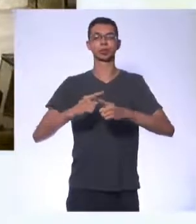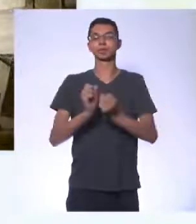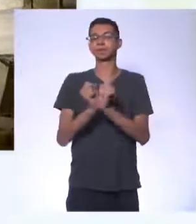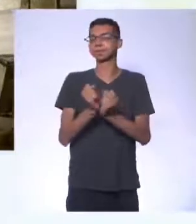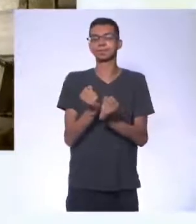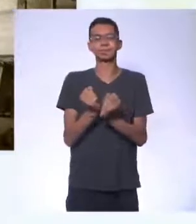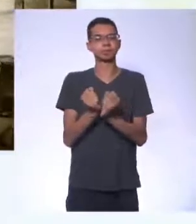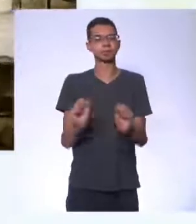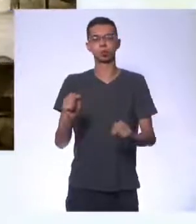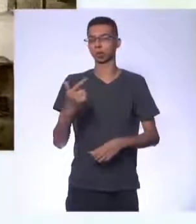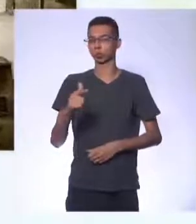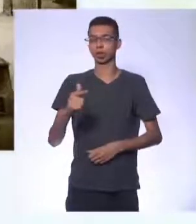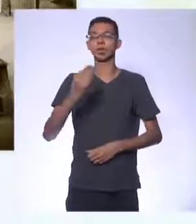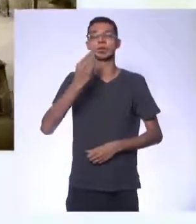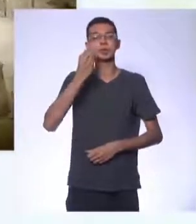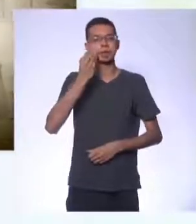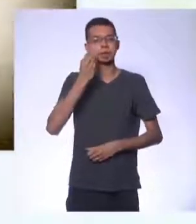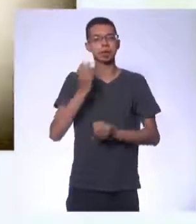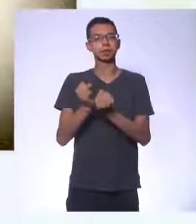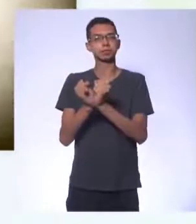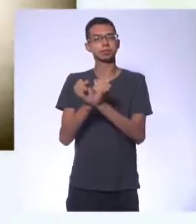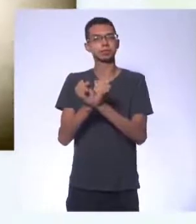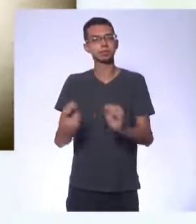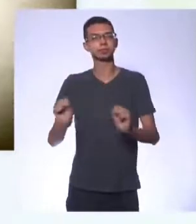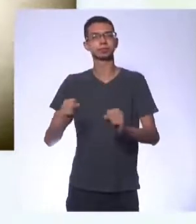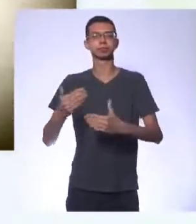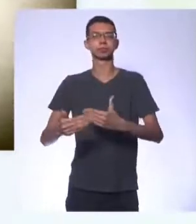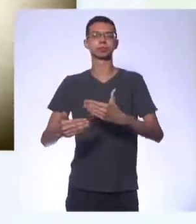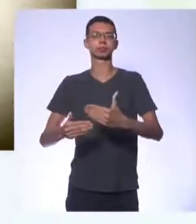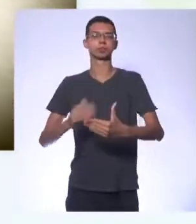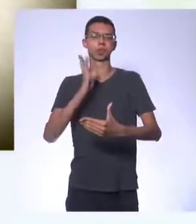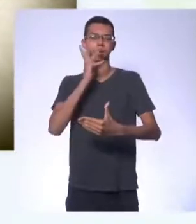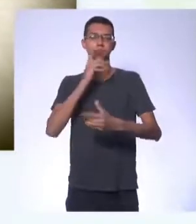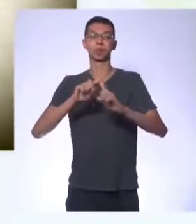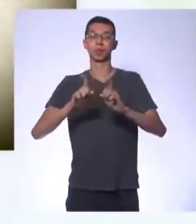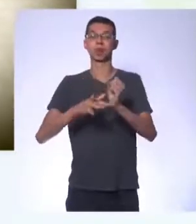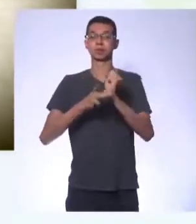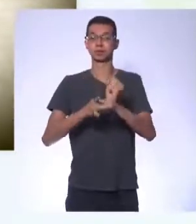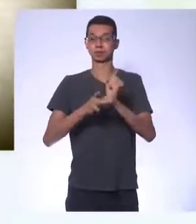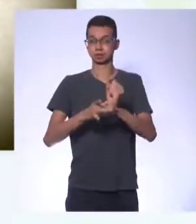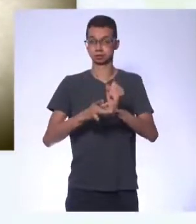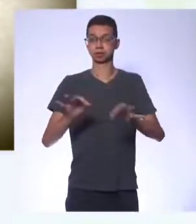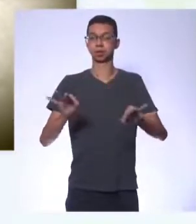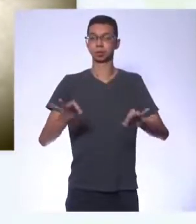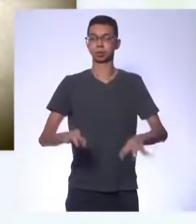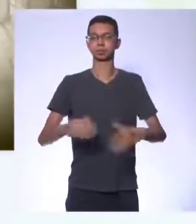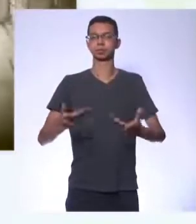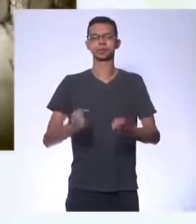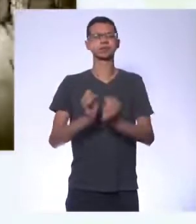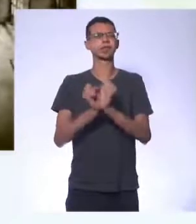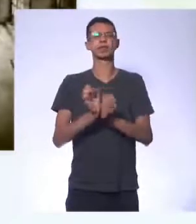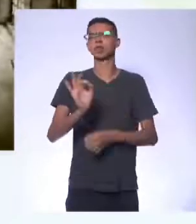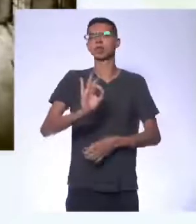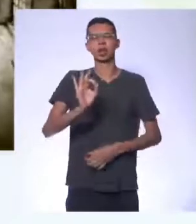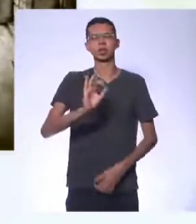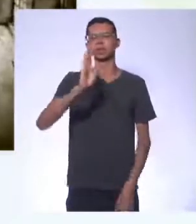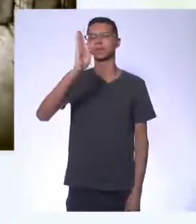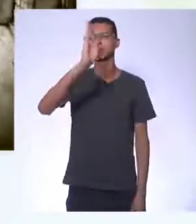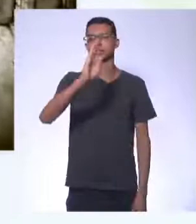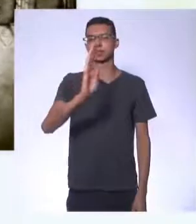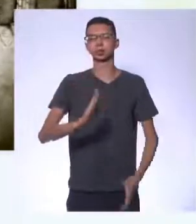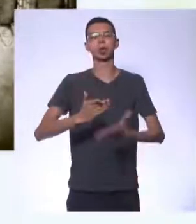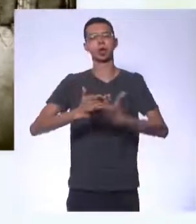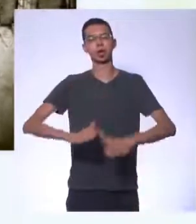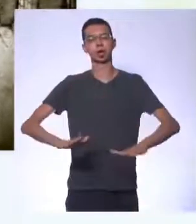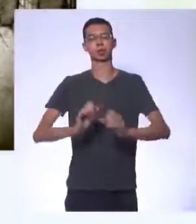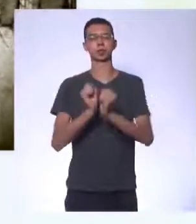abolição lenta, gradual e segura. Sem mais nenhum escravo novo a partir de então, o Brasil naturalmente deixaria de ter